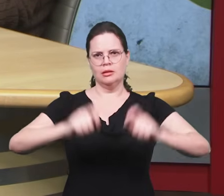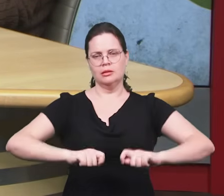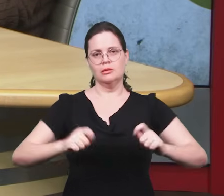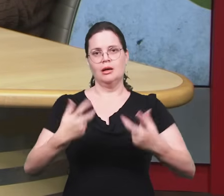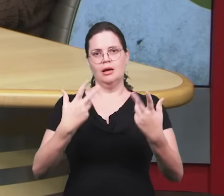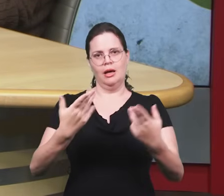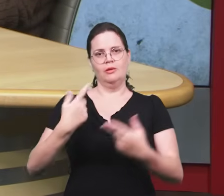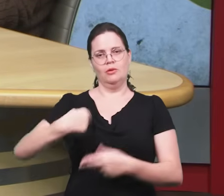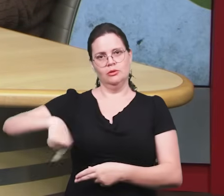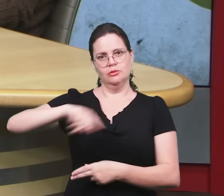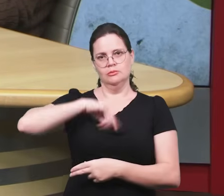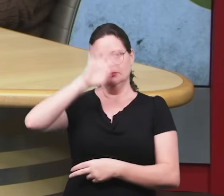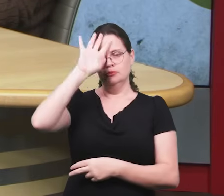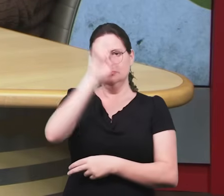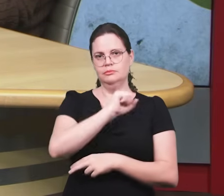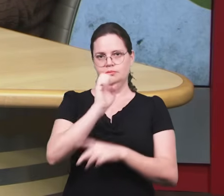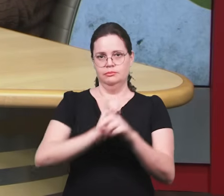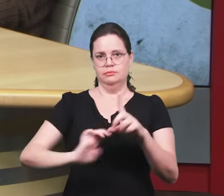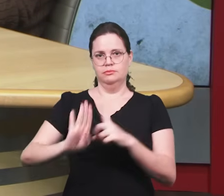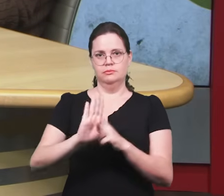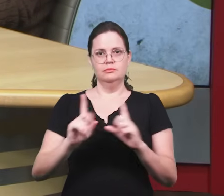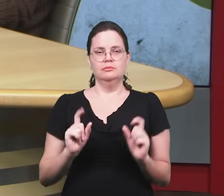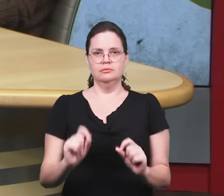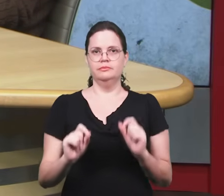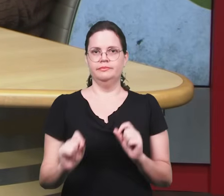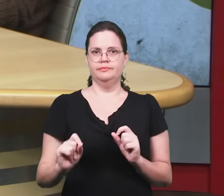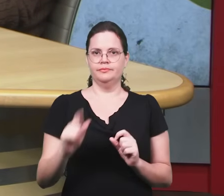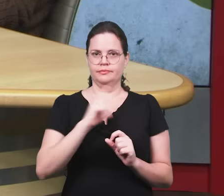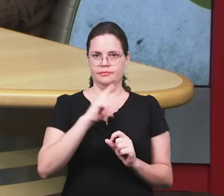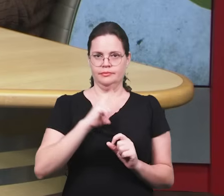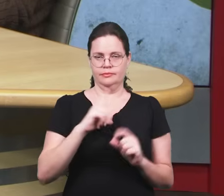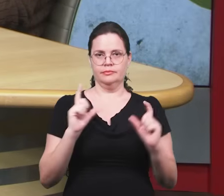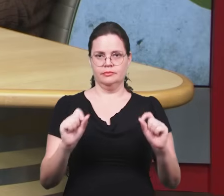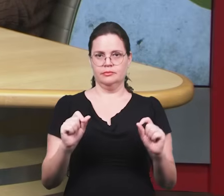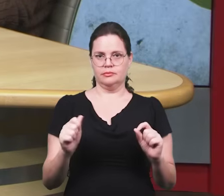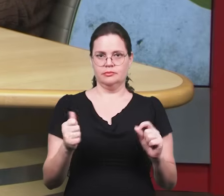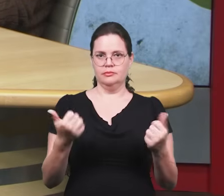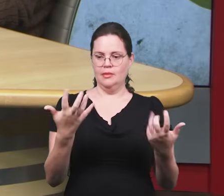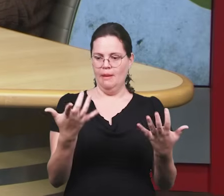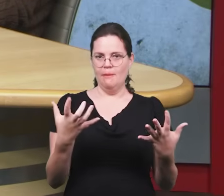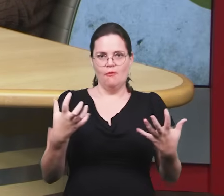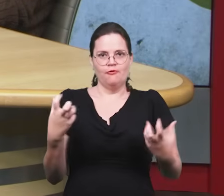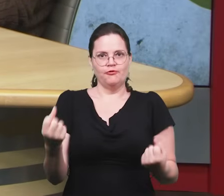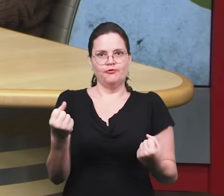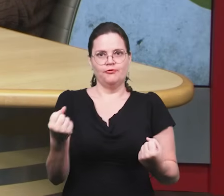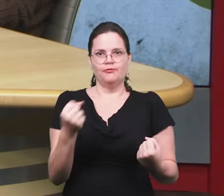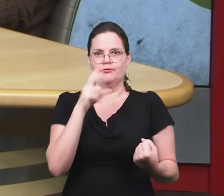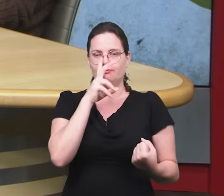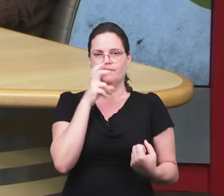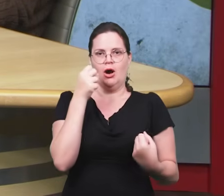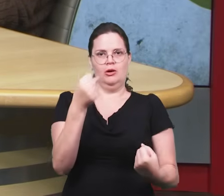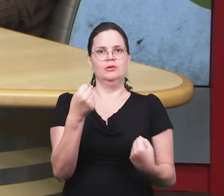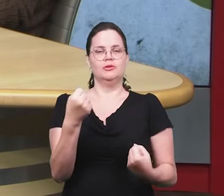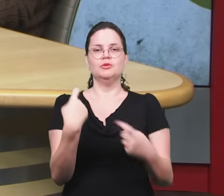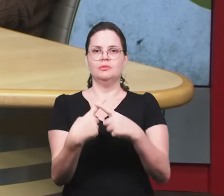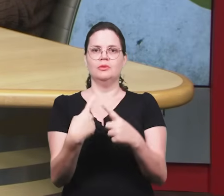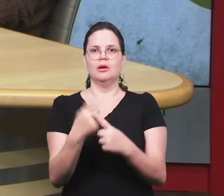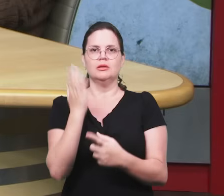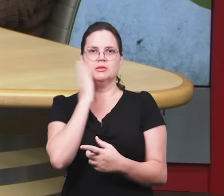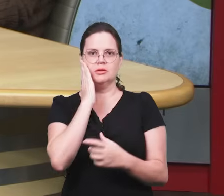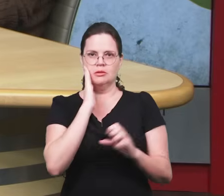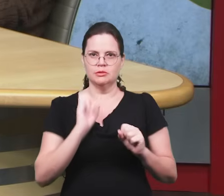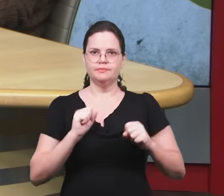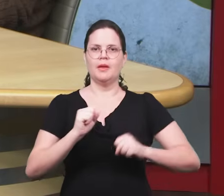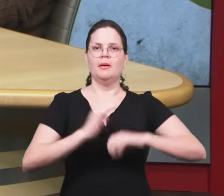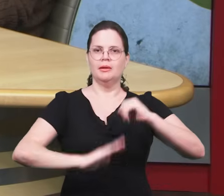bíblicas dominicais, né, é ter essa palma da mão ali, com esse trabalho, com essa destreza e essa firmeza